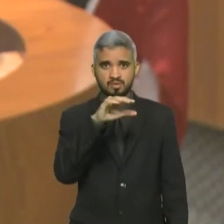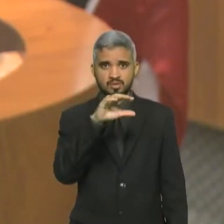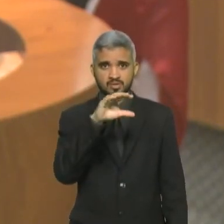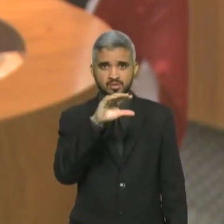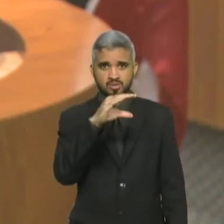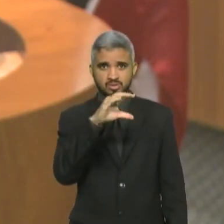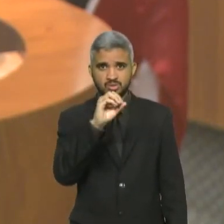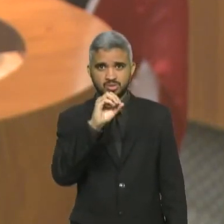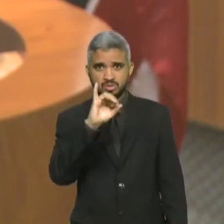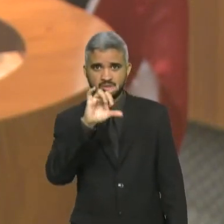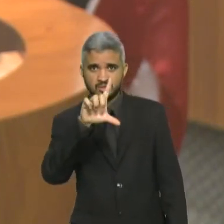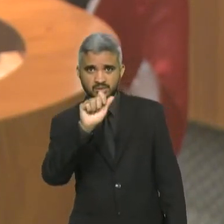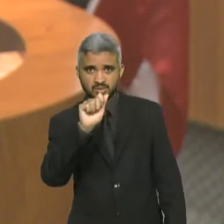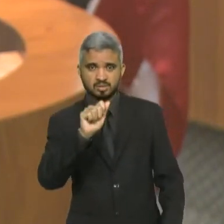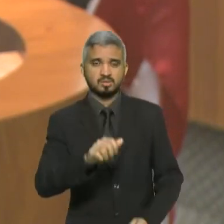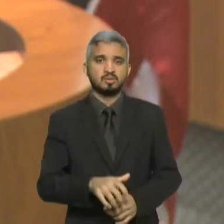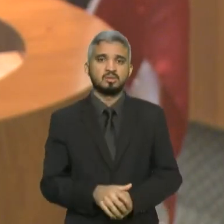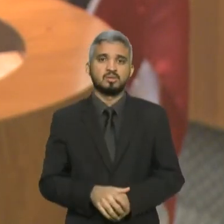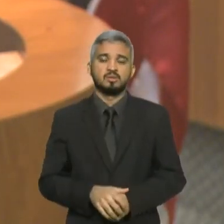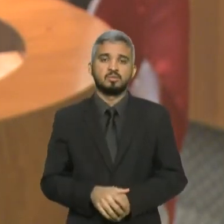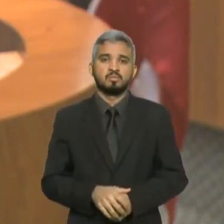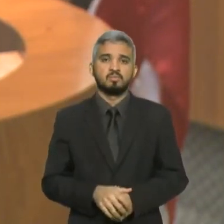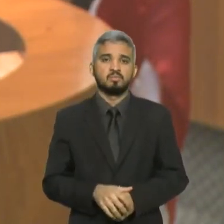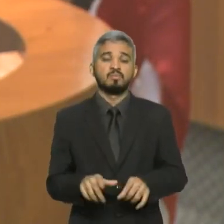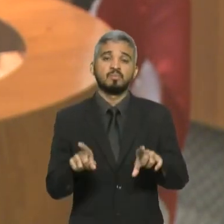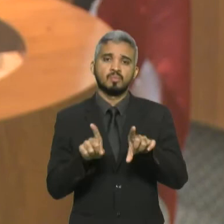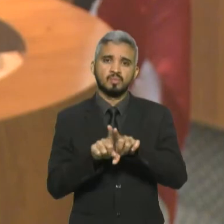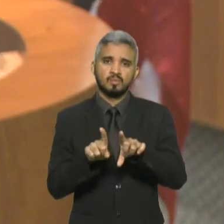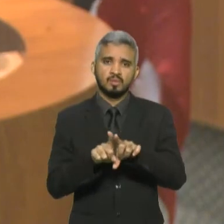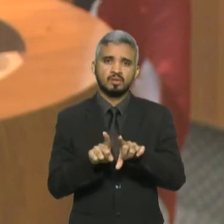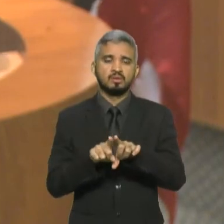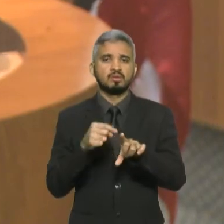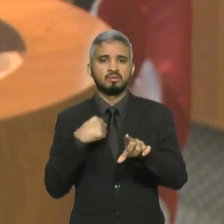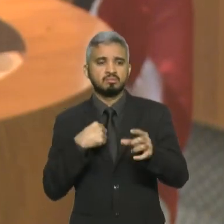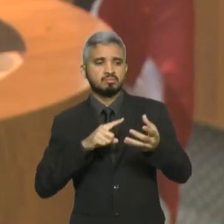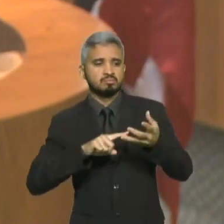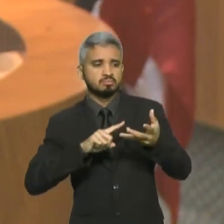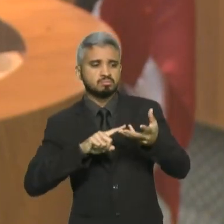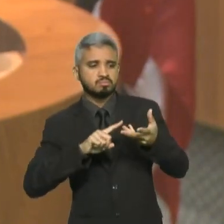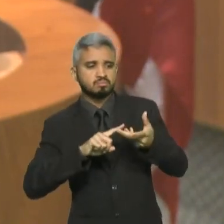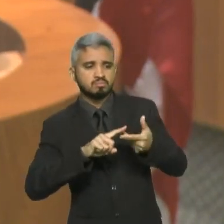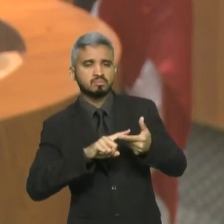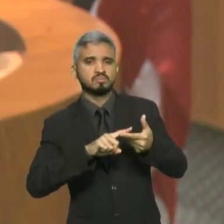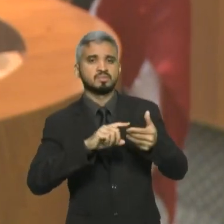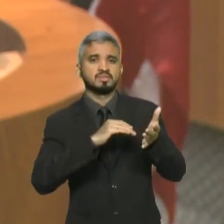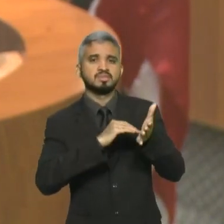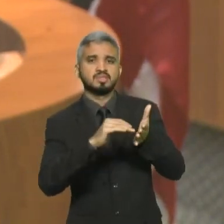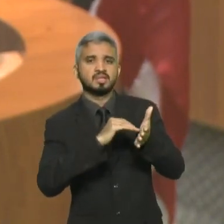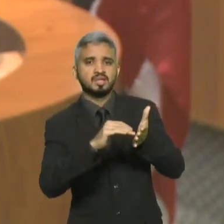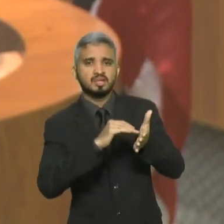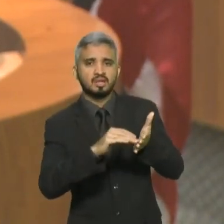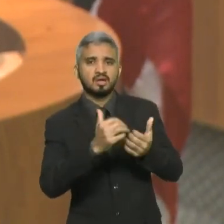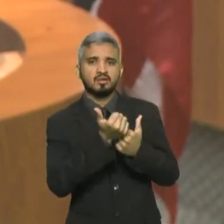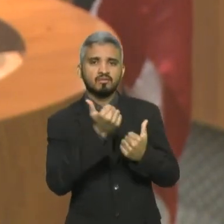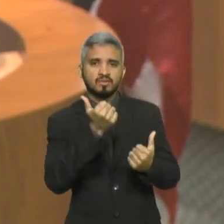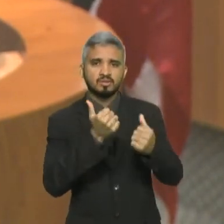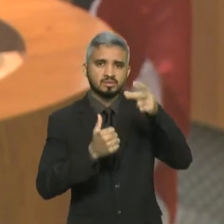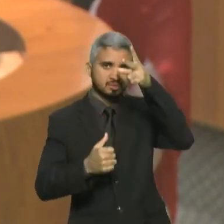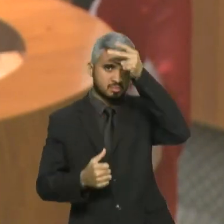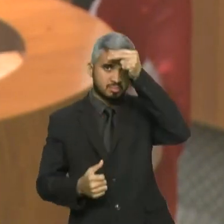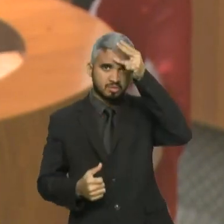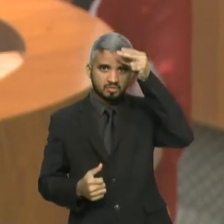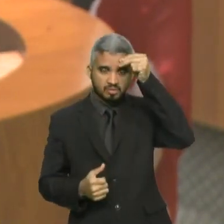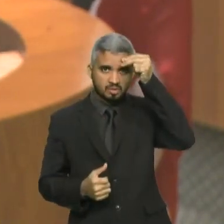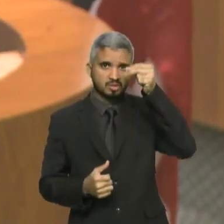fui também onde pude ouvir do secretário e vice-prefeito o